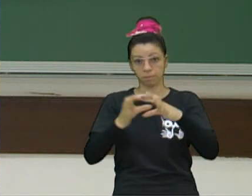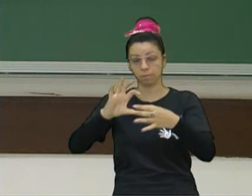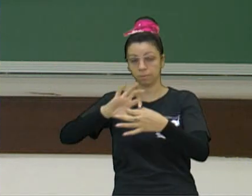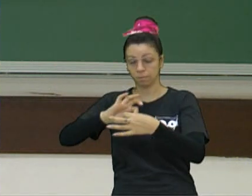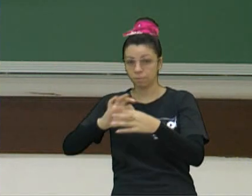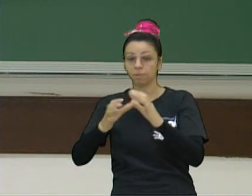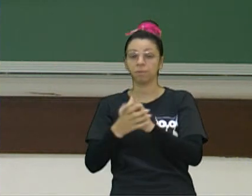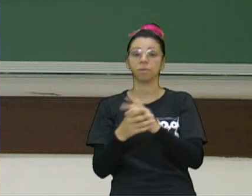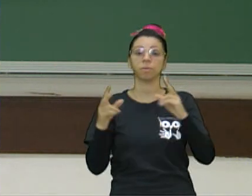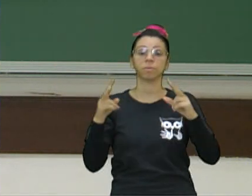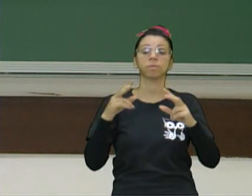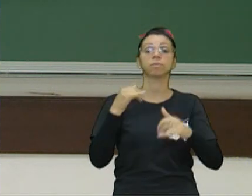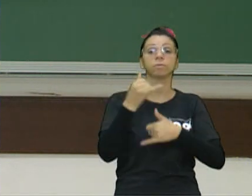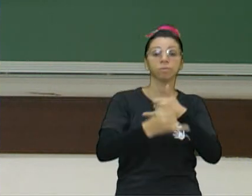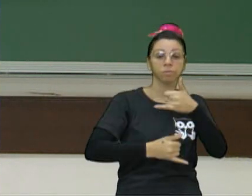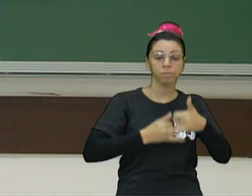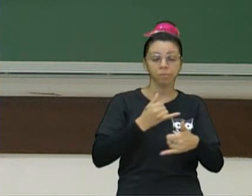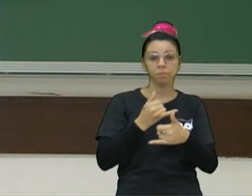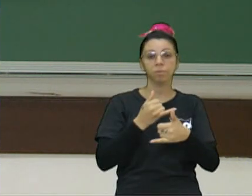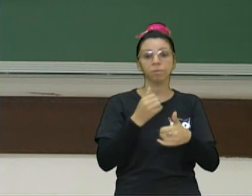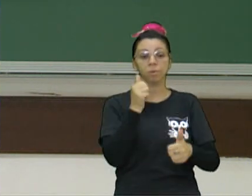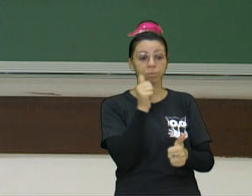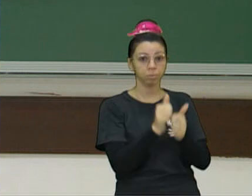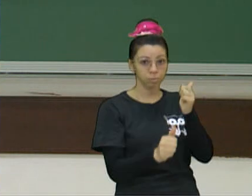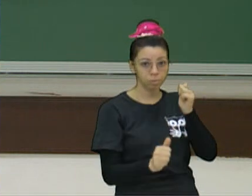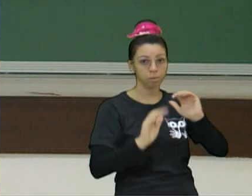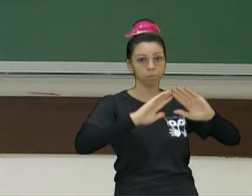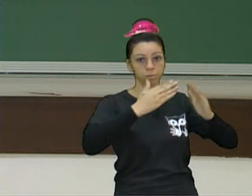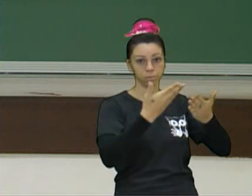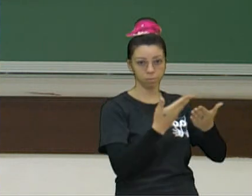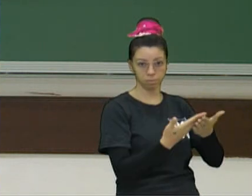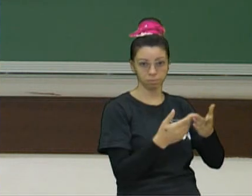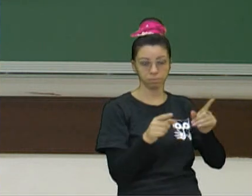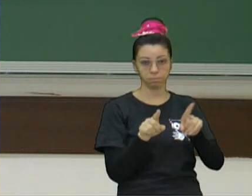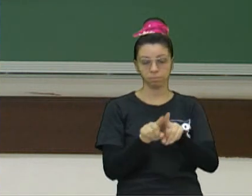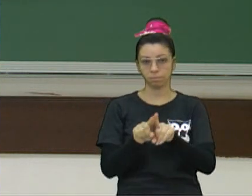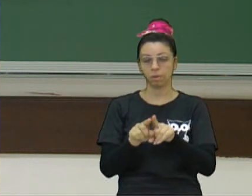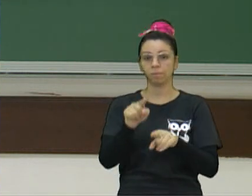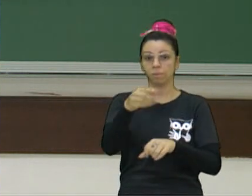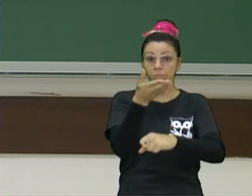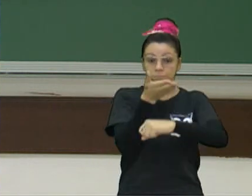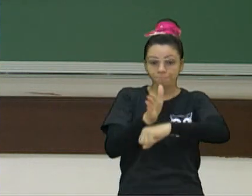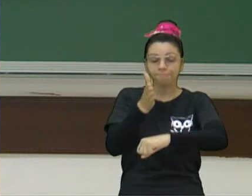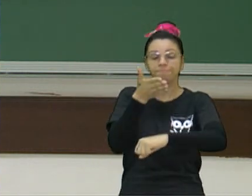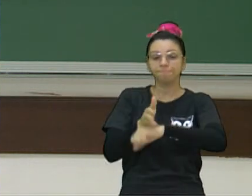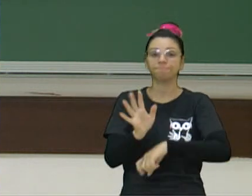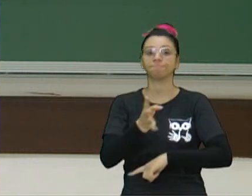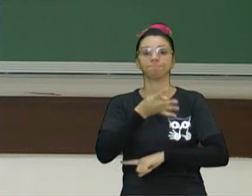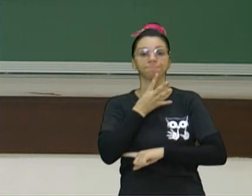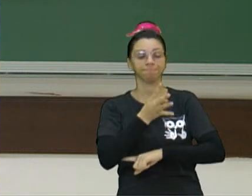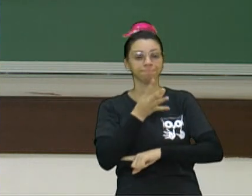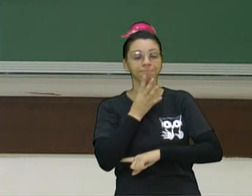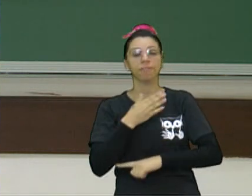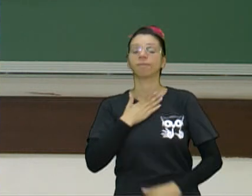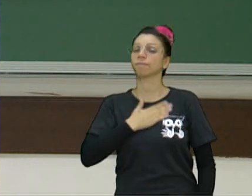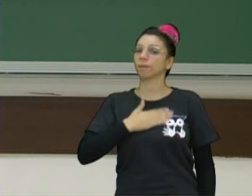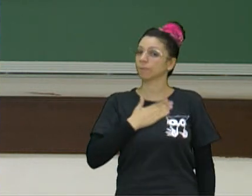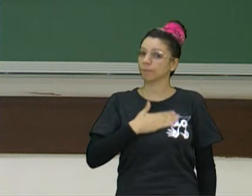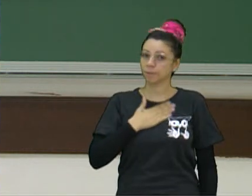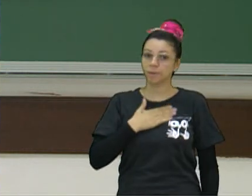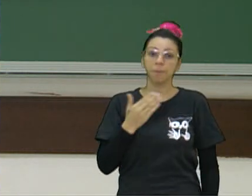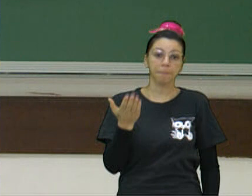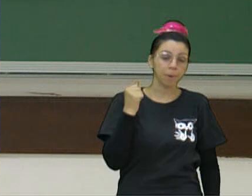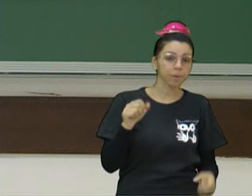nos jogos escolares, então é uma modalidade que está presente lá, então você que pratica, você que conhece, que vai gostar também pode